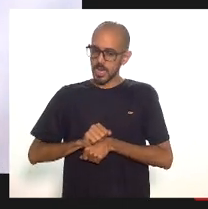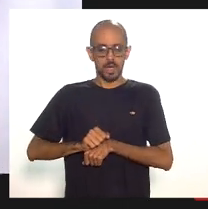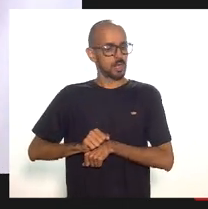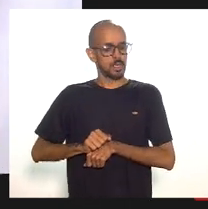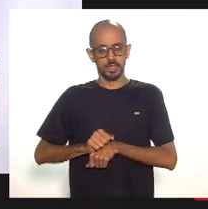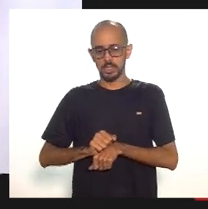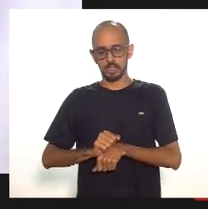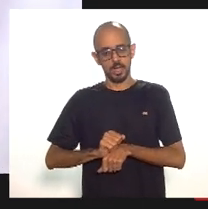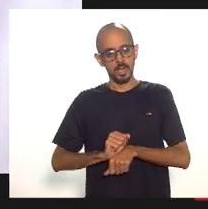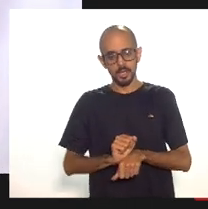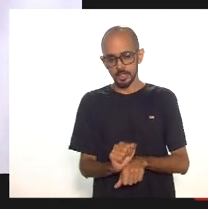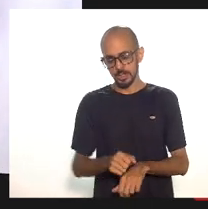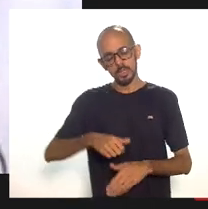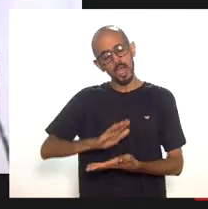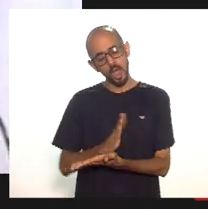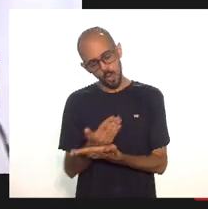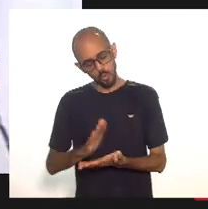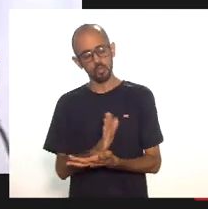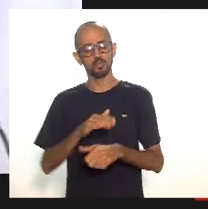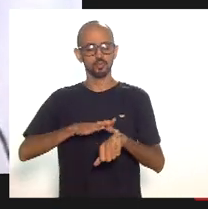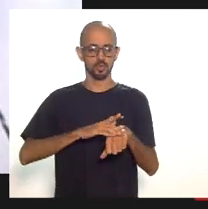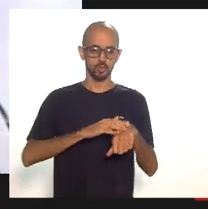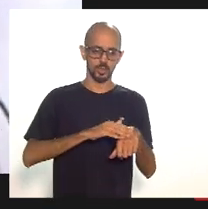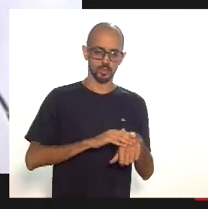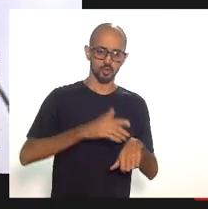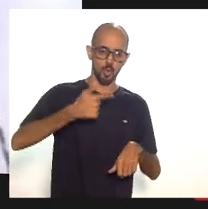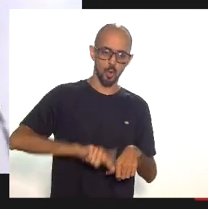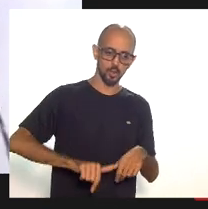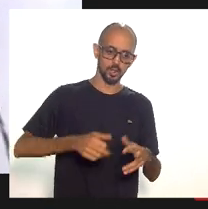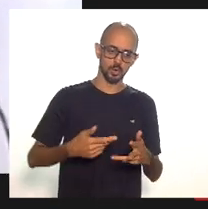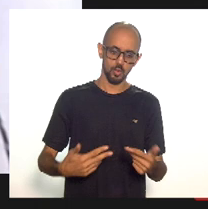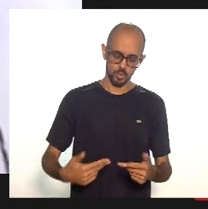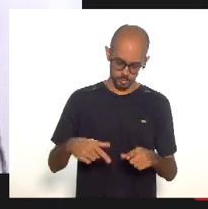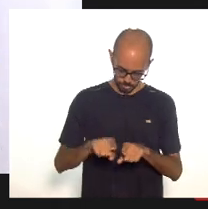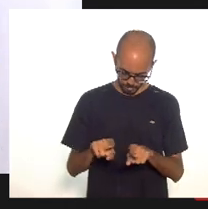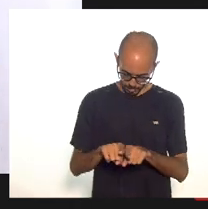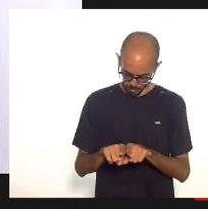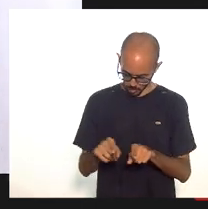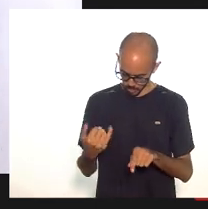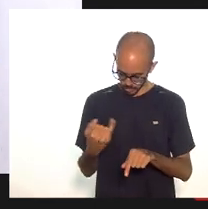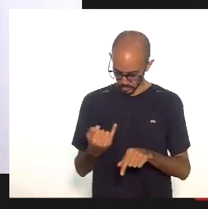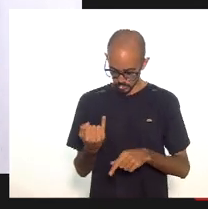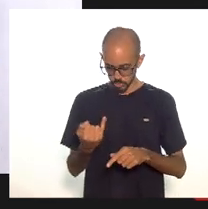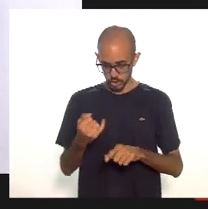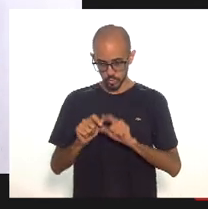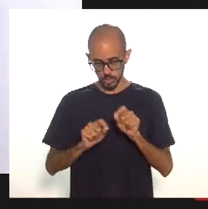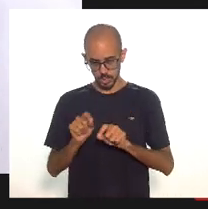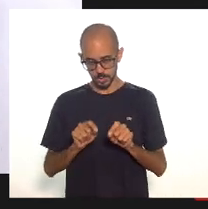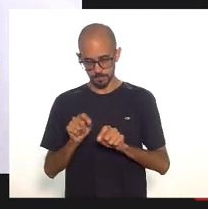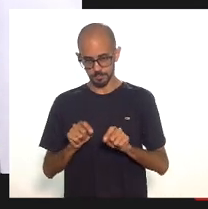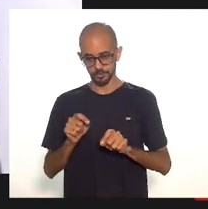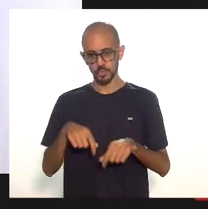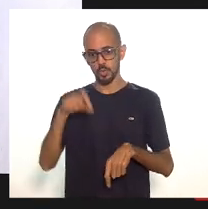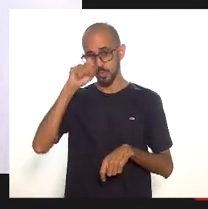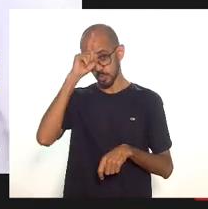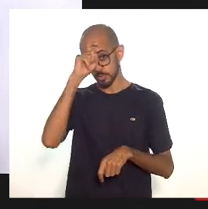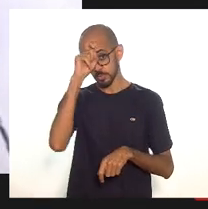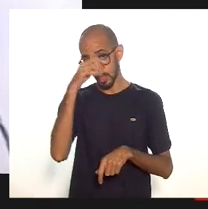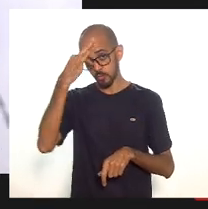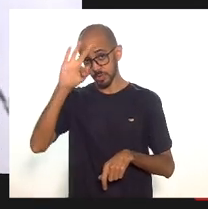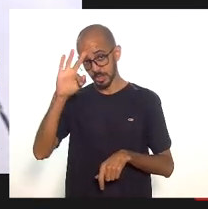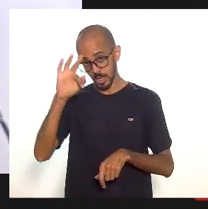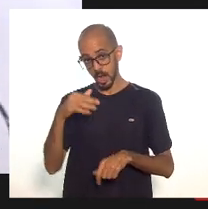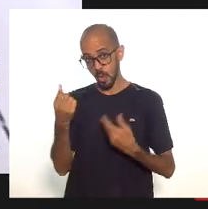tem muitos ficando adoecidos. Outro ponto, deputada Marta, é o seguinte, o Hospital Federal, quando se